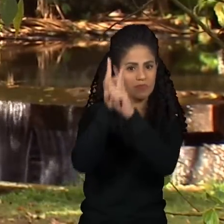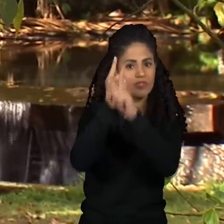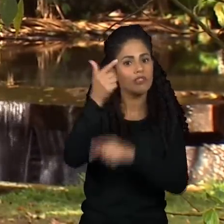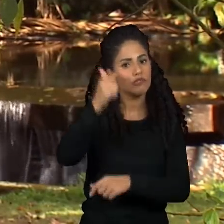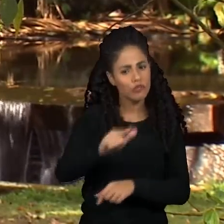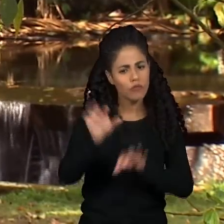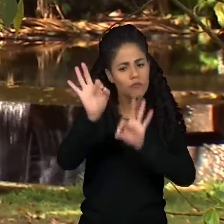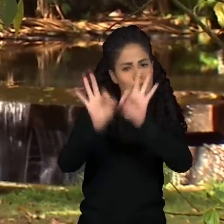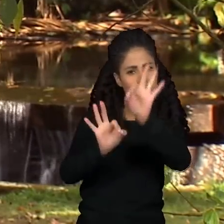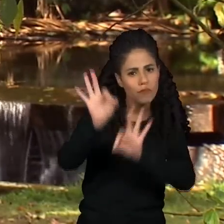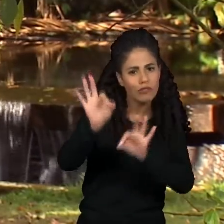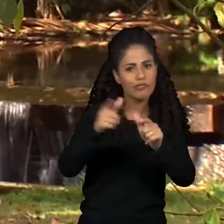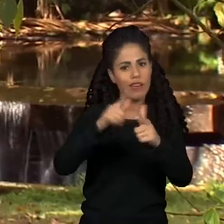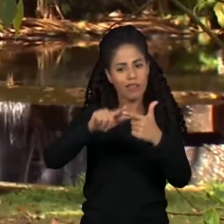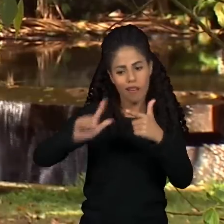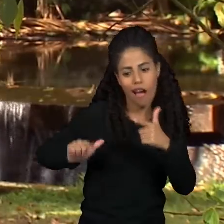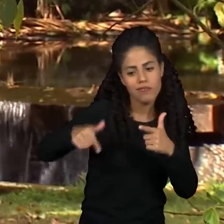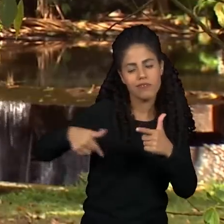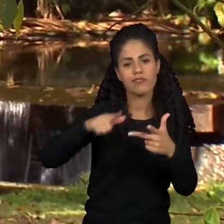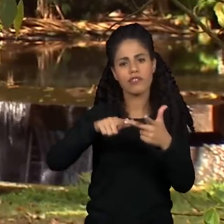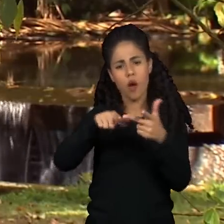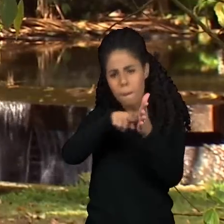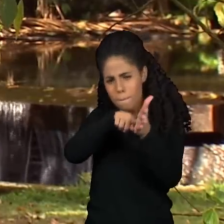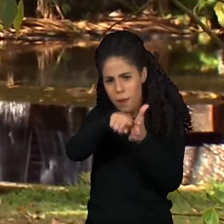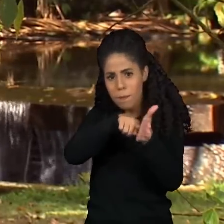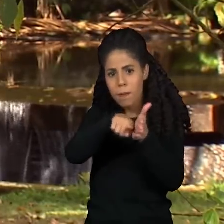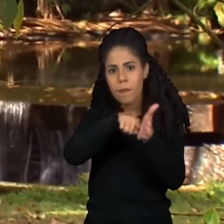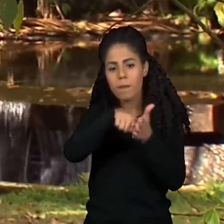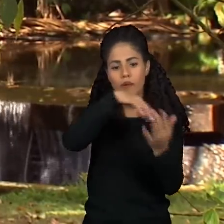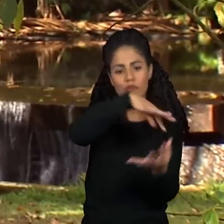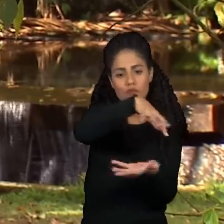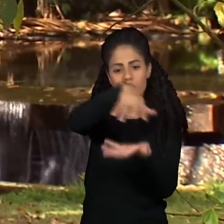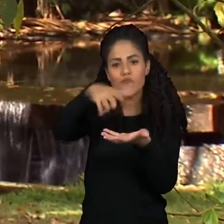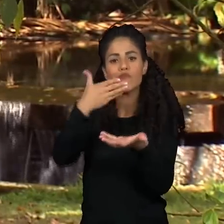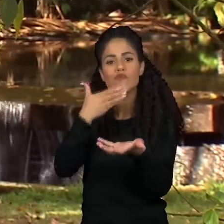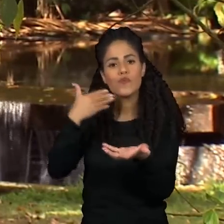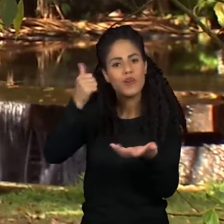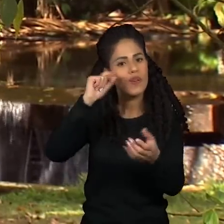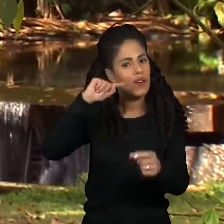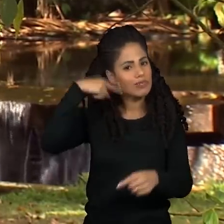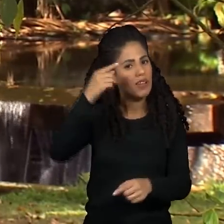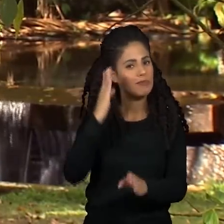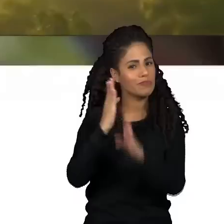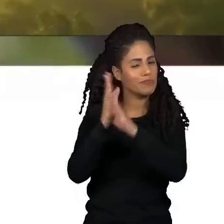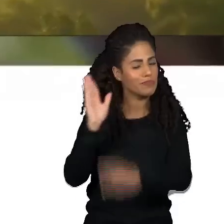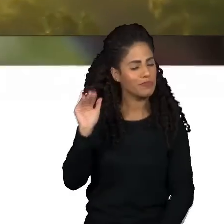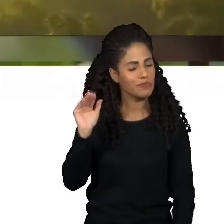mais projetos, ações e pesquisas em busca de um mundo melhor. Até lá!